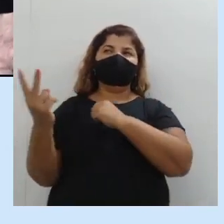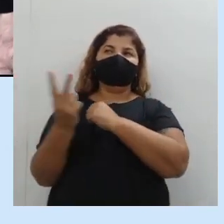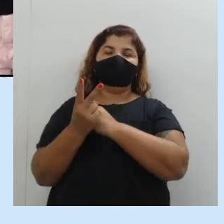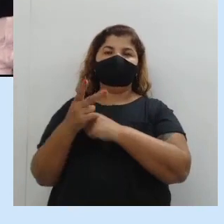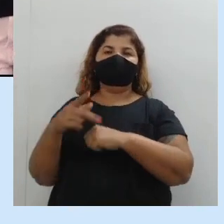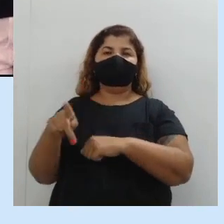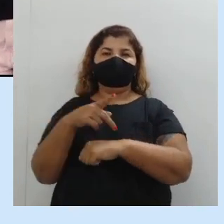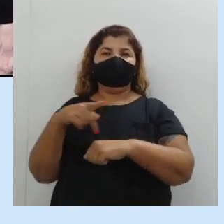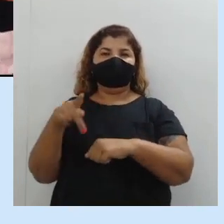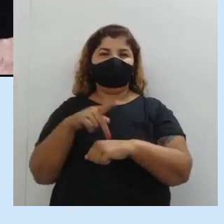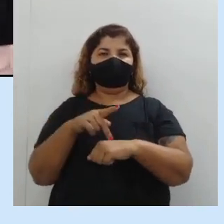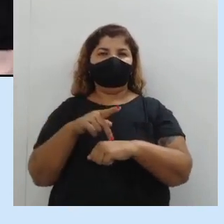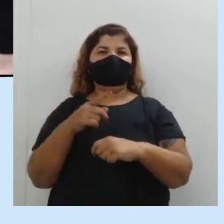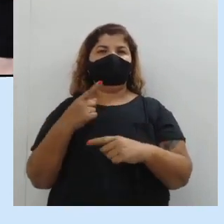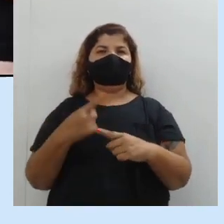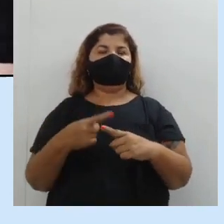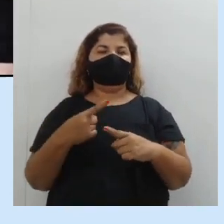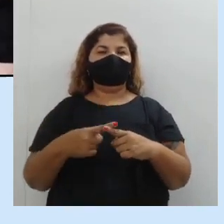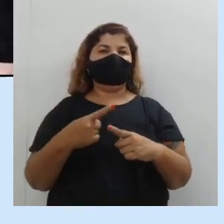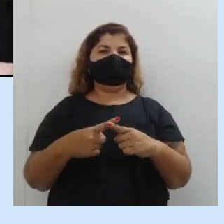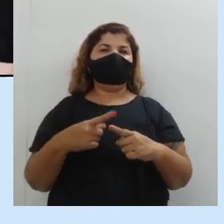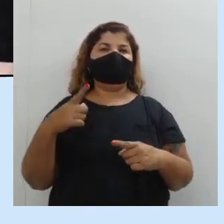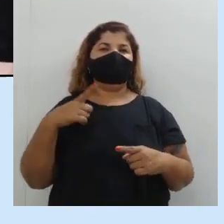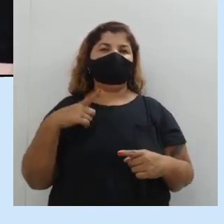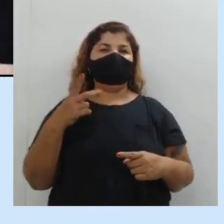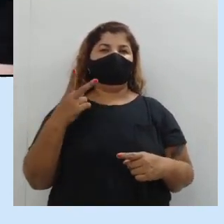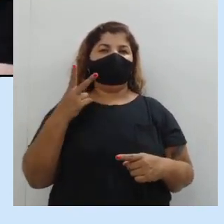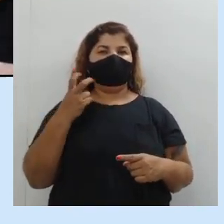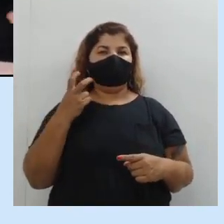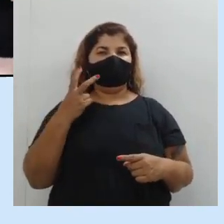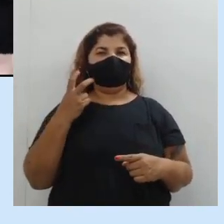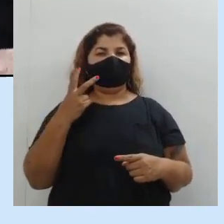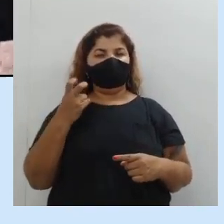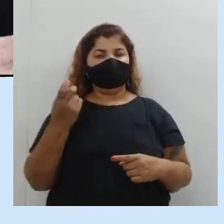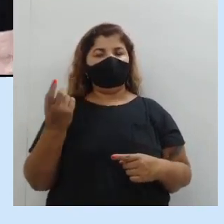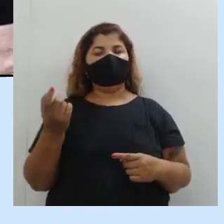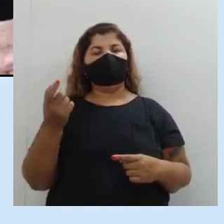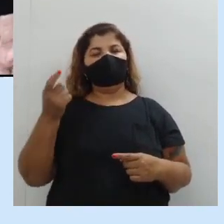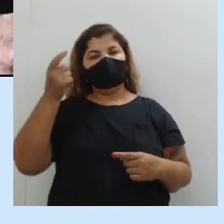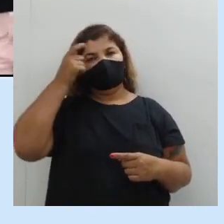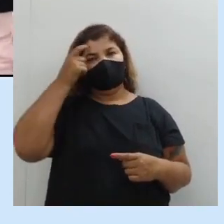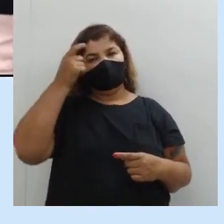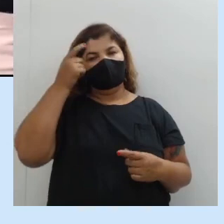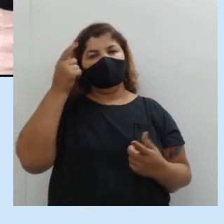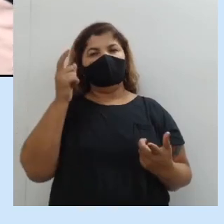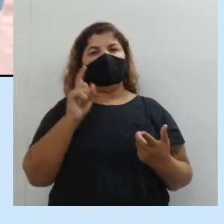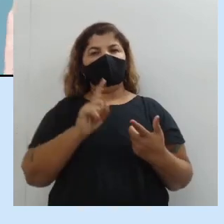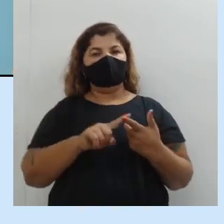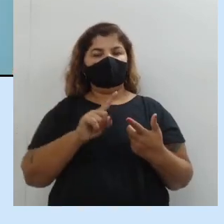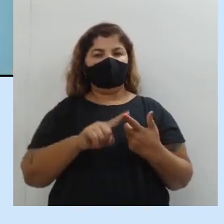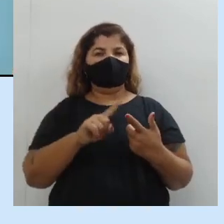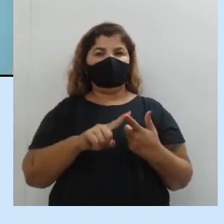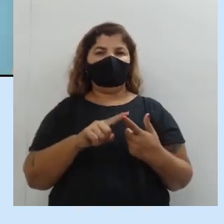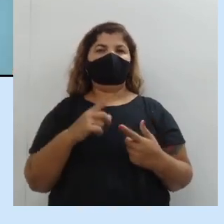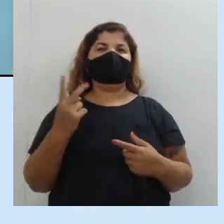países porque há uma covardia de pensamento e de valores mesmo, né?